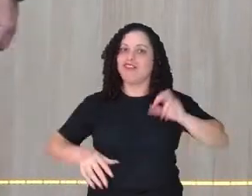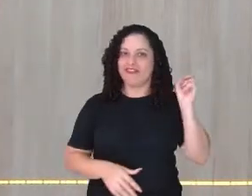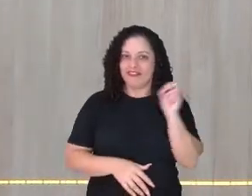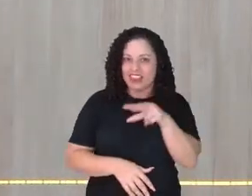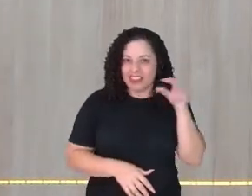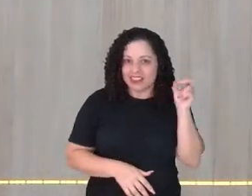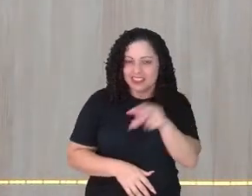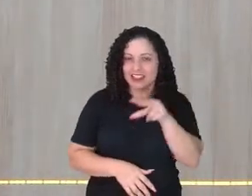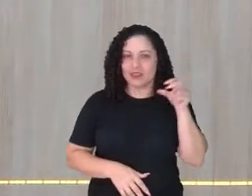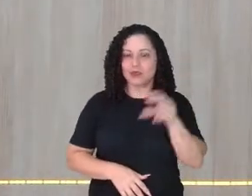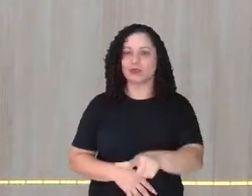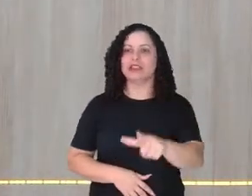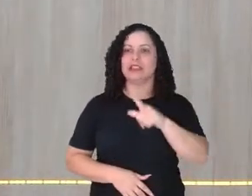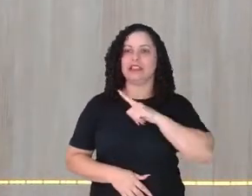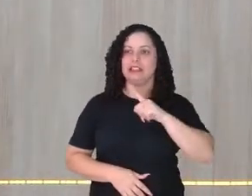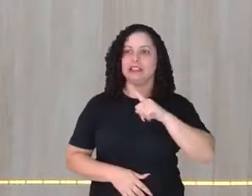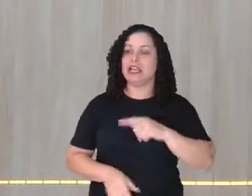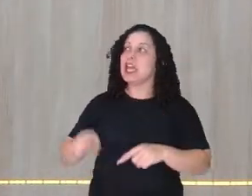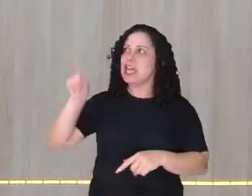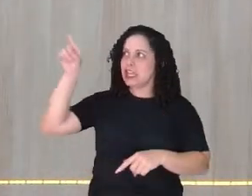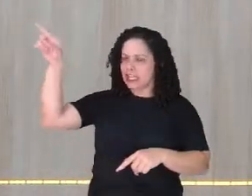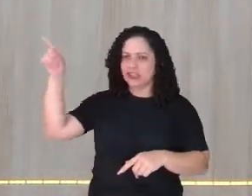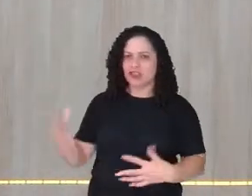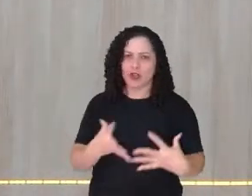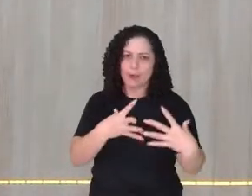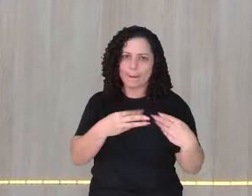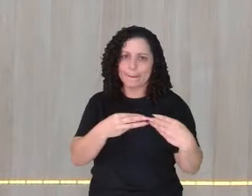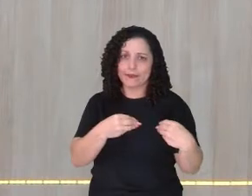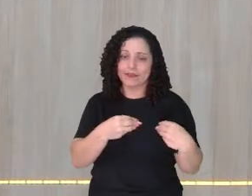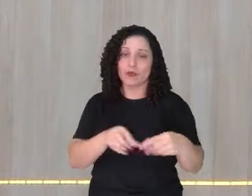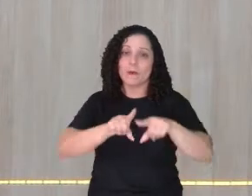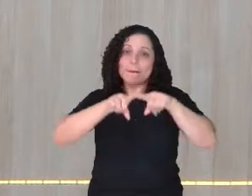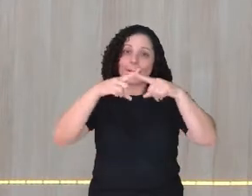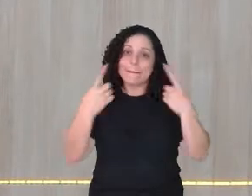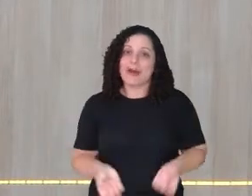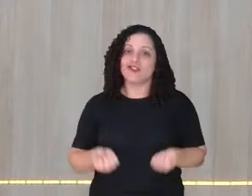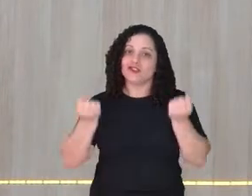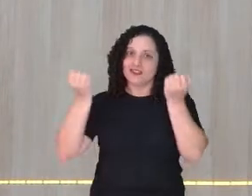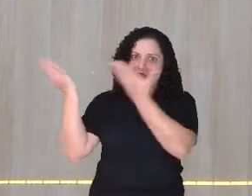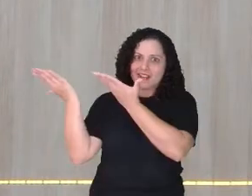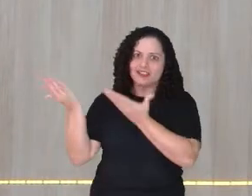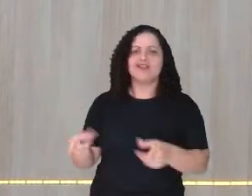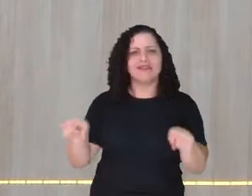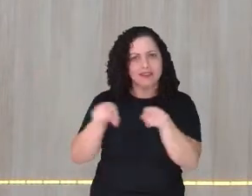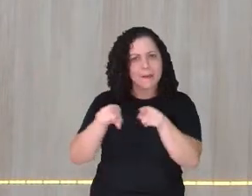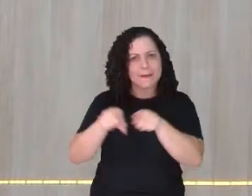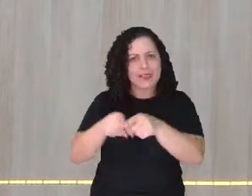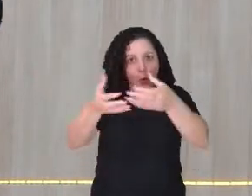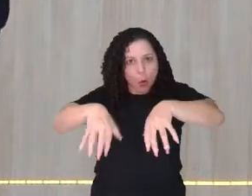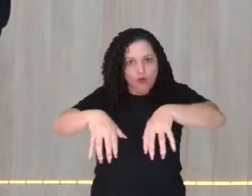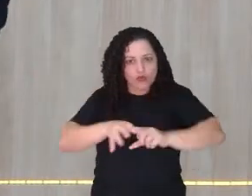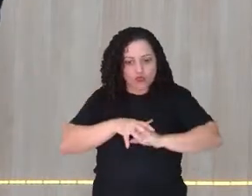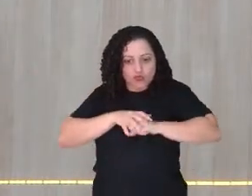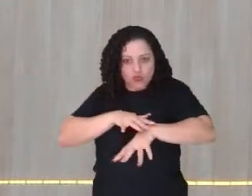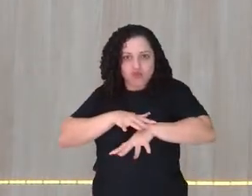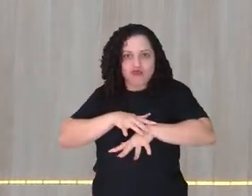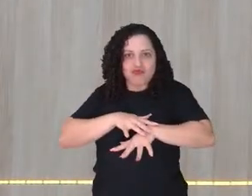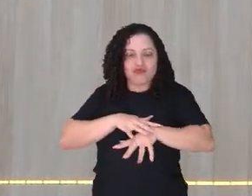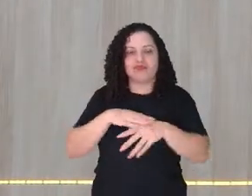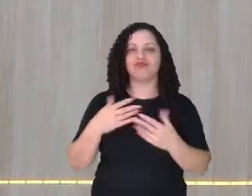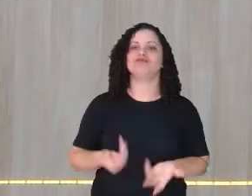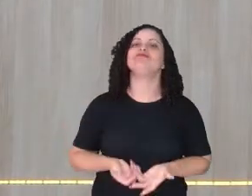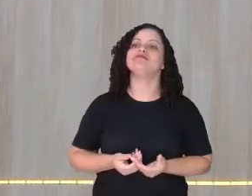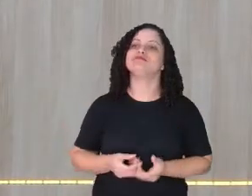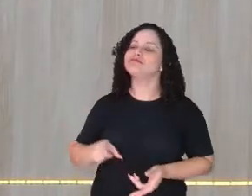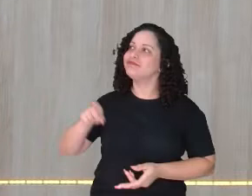venenosos, eles são mamíferos, porém botam ovos, tá? Então, é um